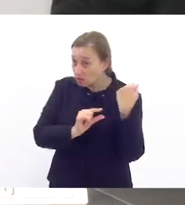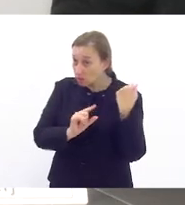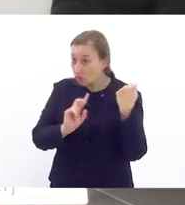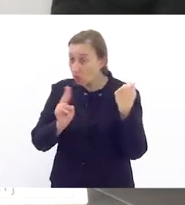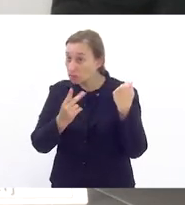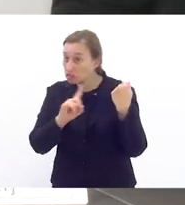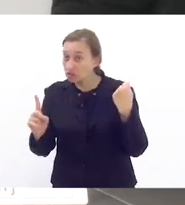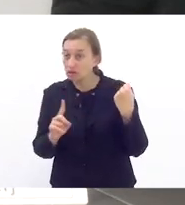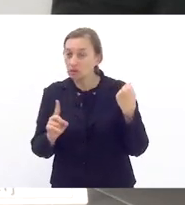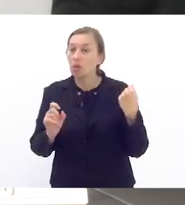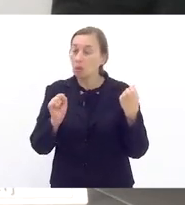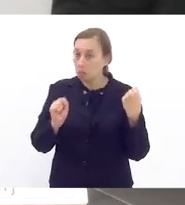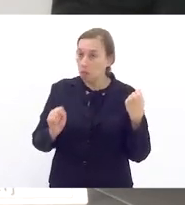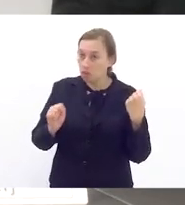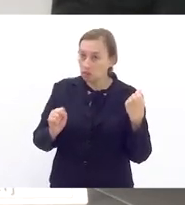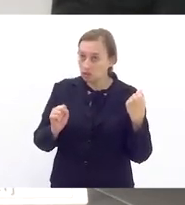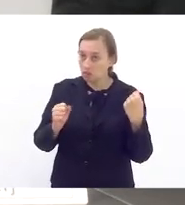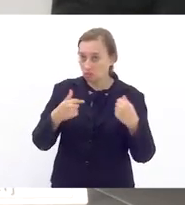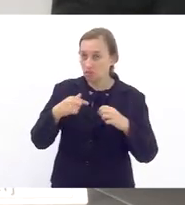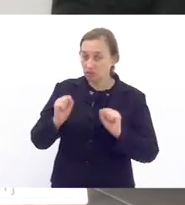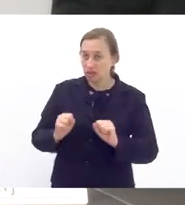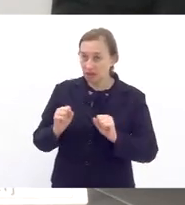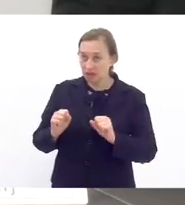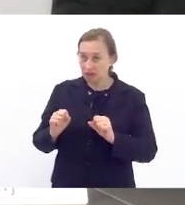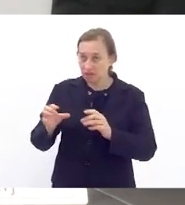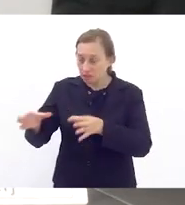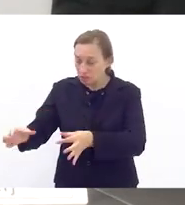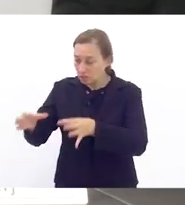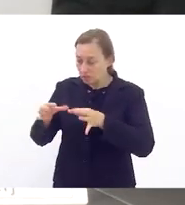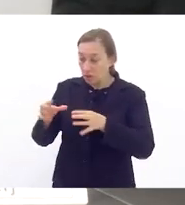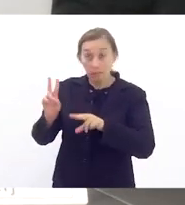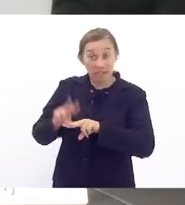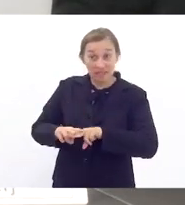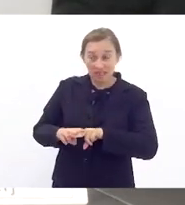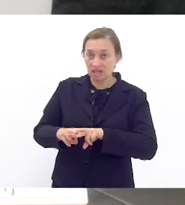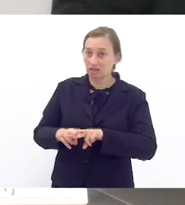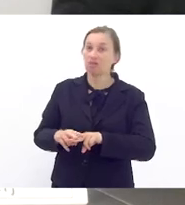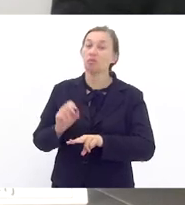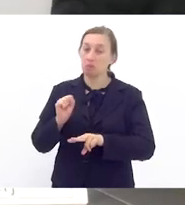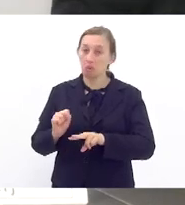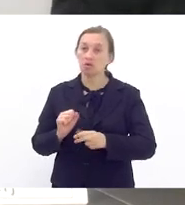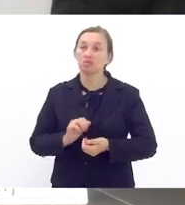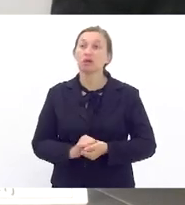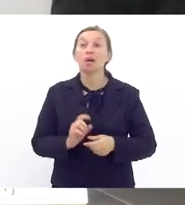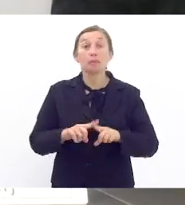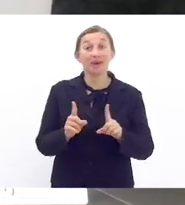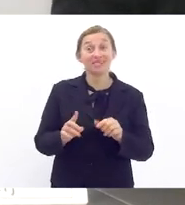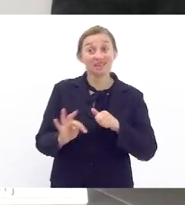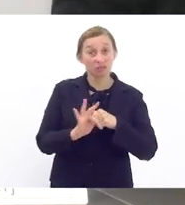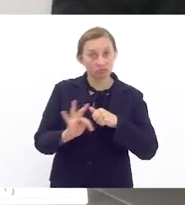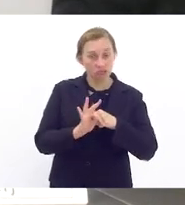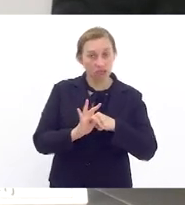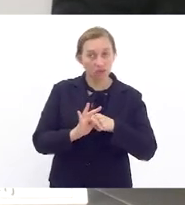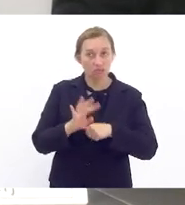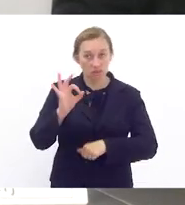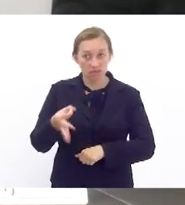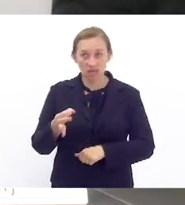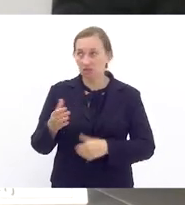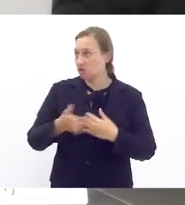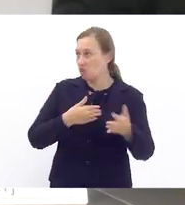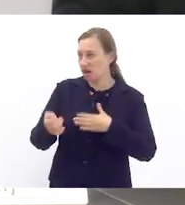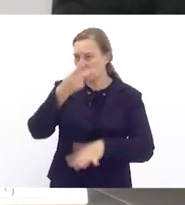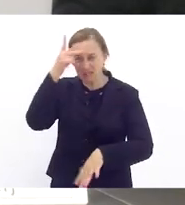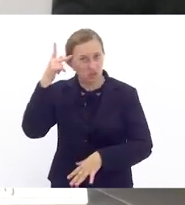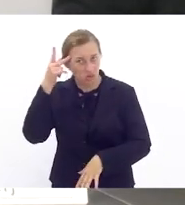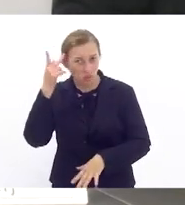rótulo. Posso até, se eu pudesse ter um poder de polícia, prender a pessoa na hora. Entendeu? Mas tem que ter um técnico habilitado para isso. Não pode ser qualquer pessoa